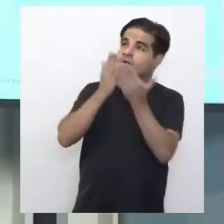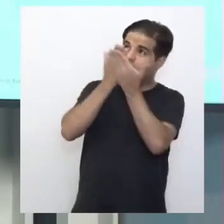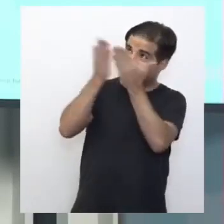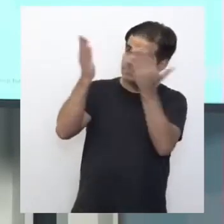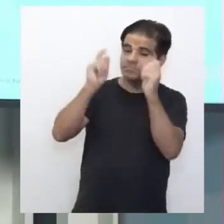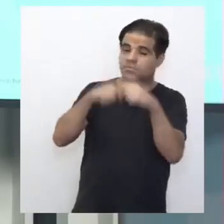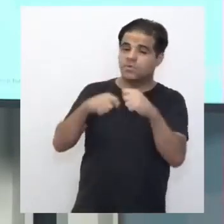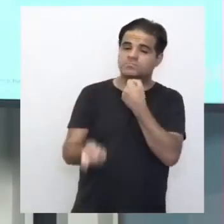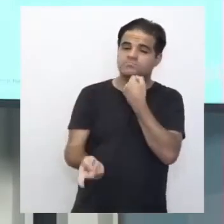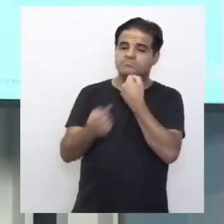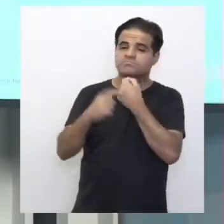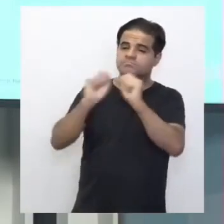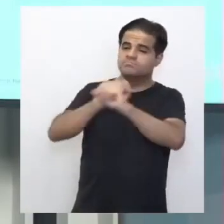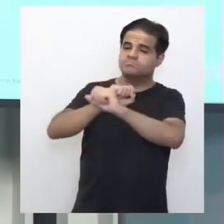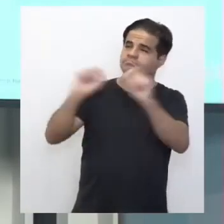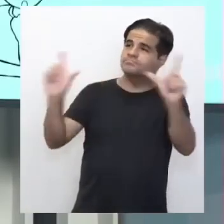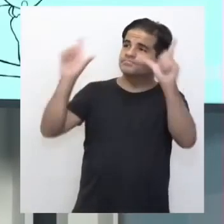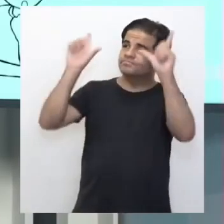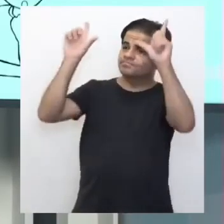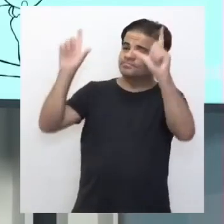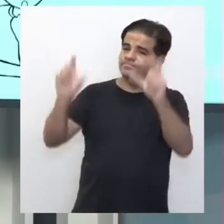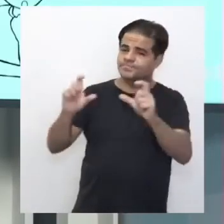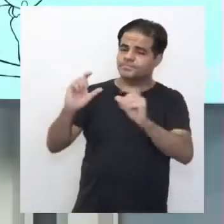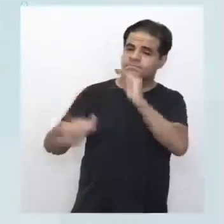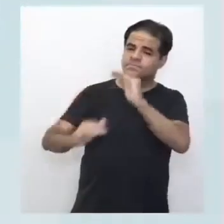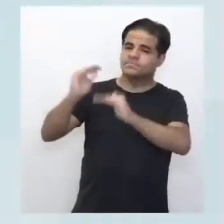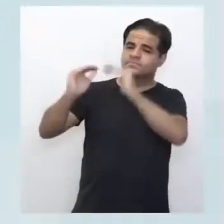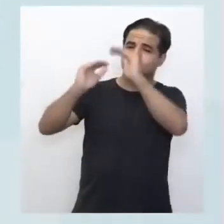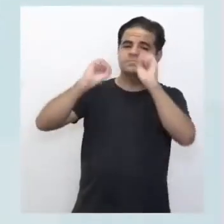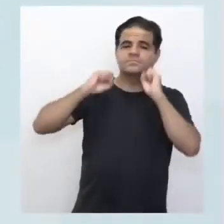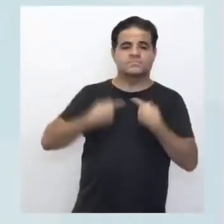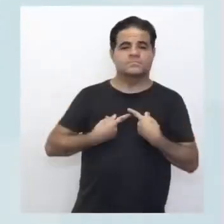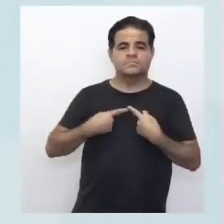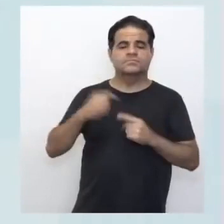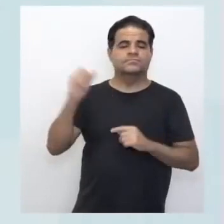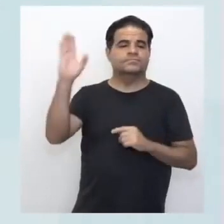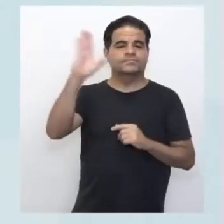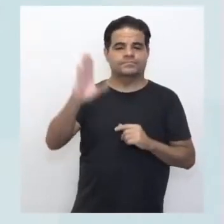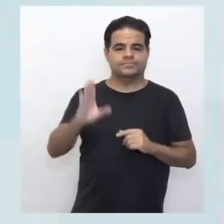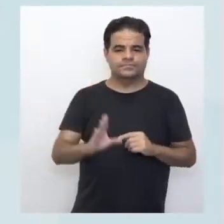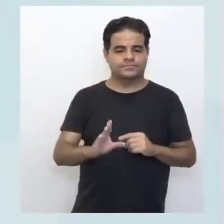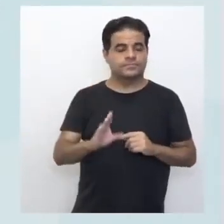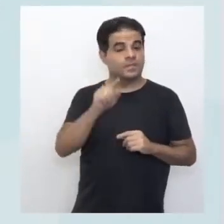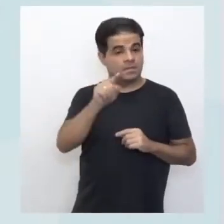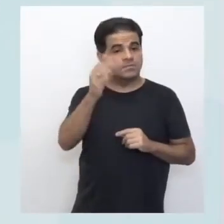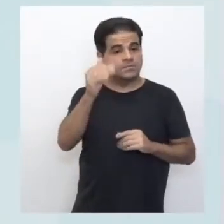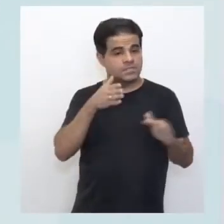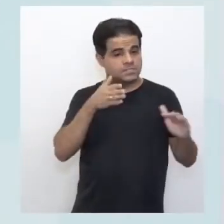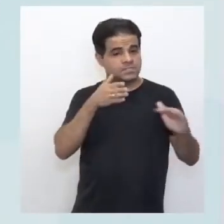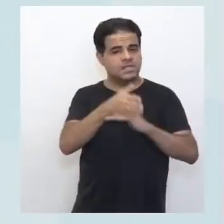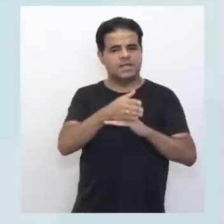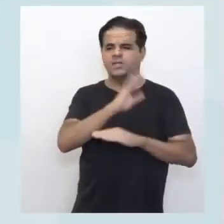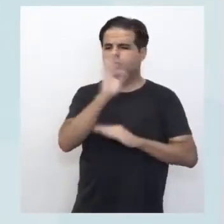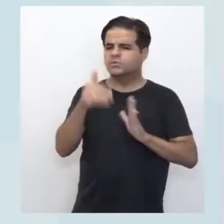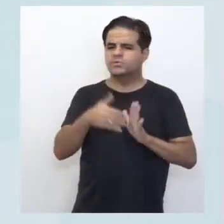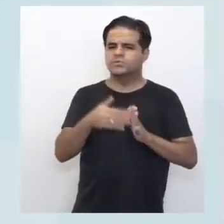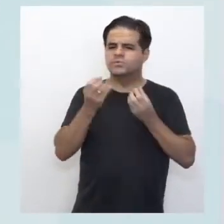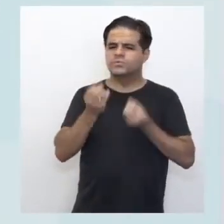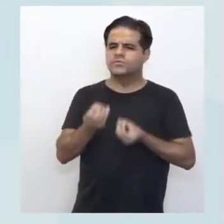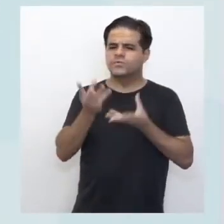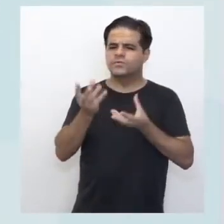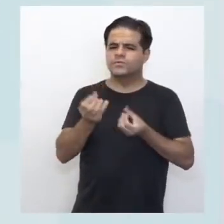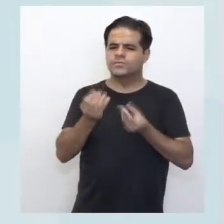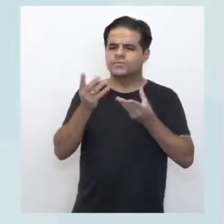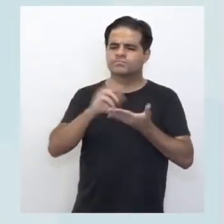pode printar também a tela aí do Atlas do Desenvolvimento Humano do Brasil, tá certo? Que aí vocês entram lá e tem todos os dados, né,